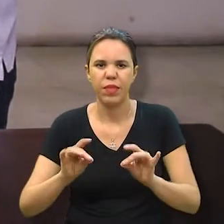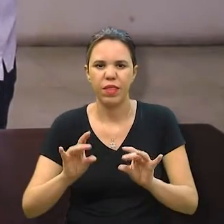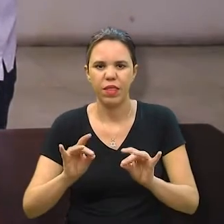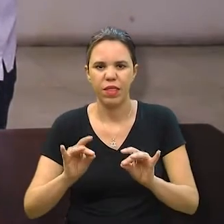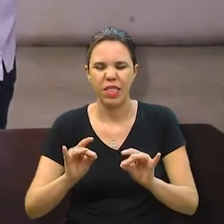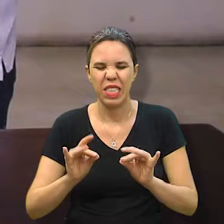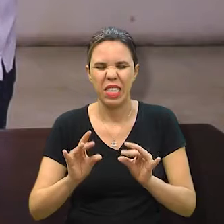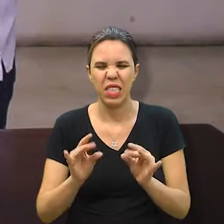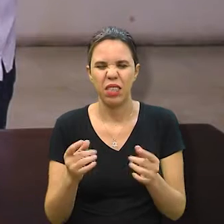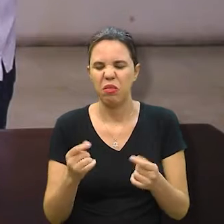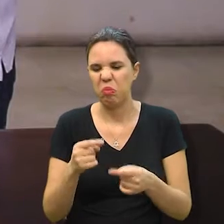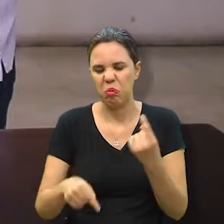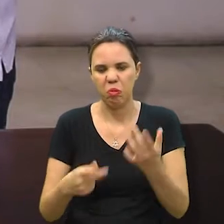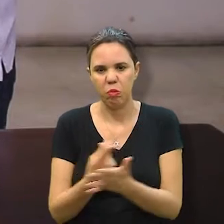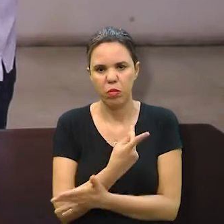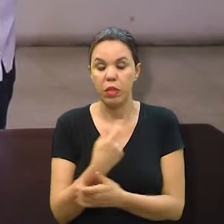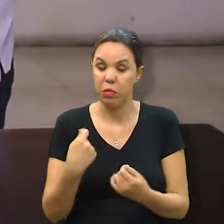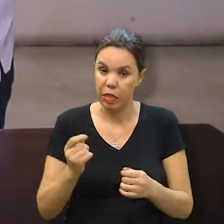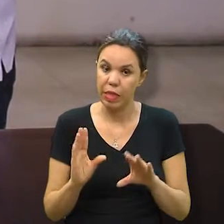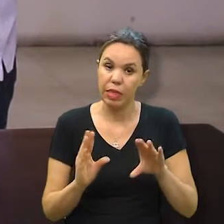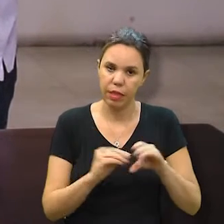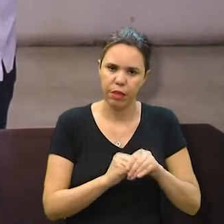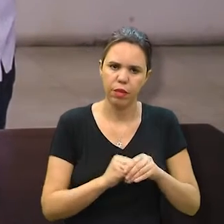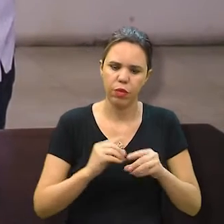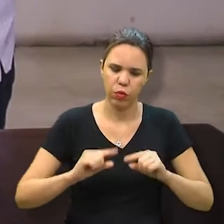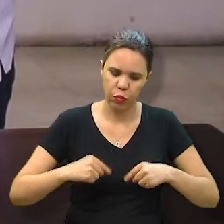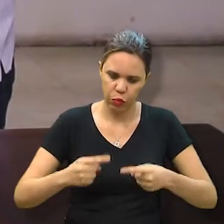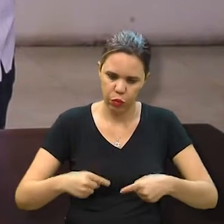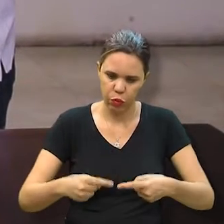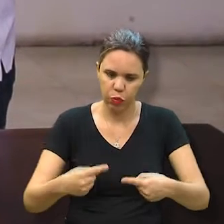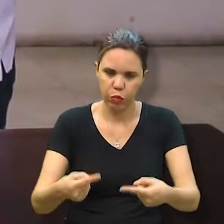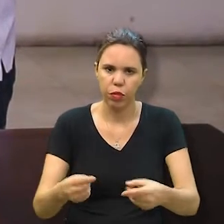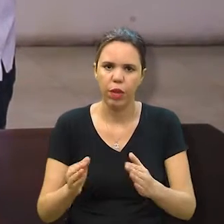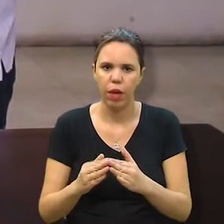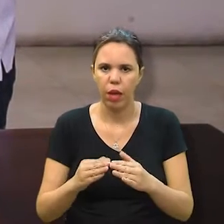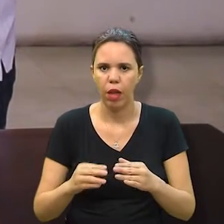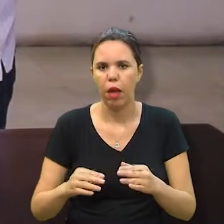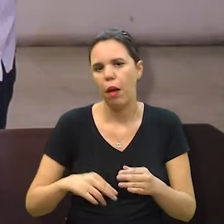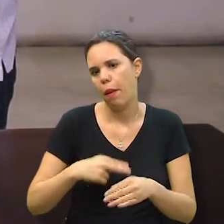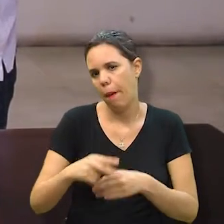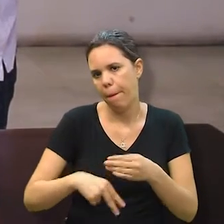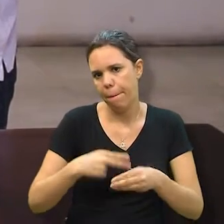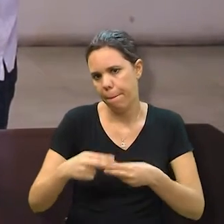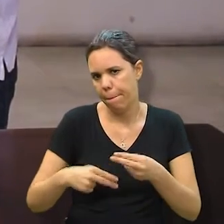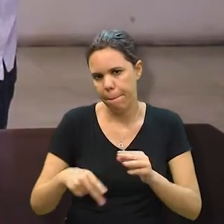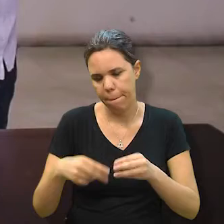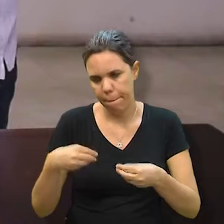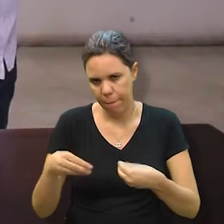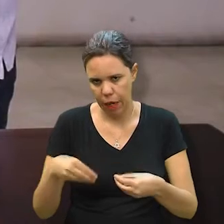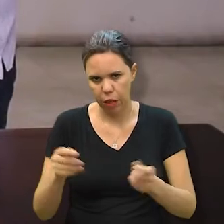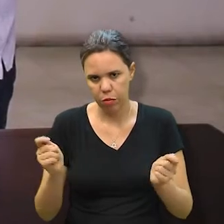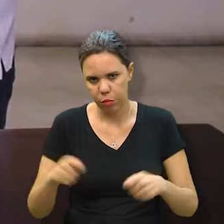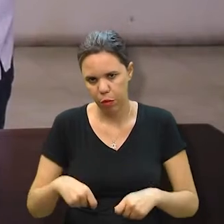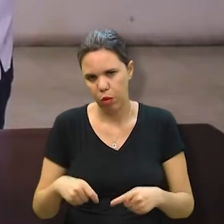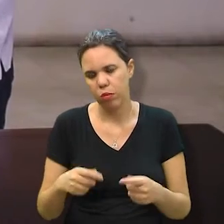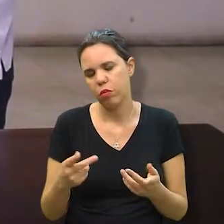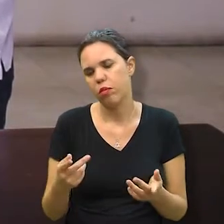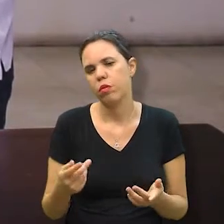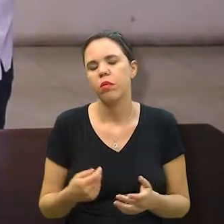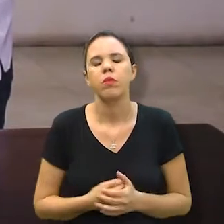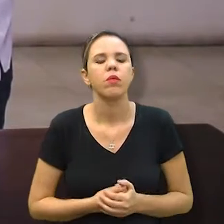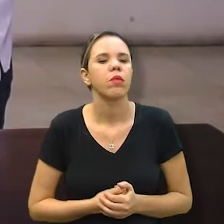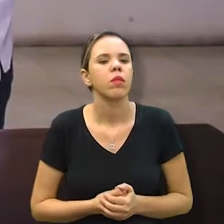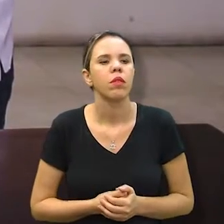filme O arroz gruda Muito provavelmente não vai dar certo para enrolar para pode ser um filme de casa mesmo não precisa ser esse nosso específico